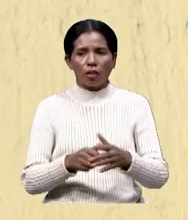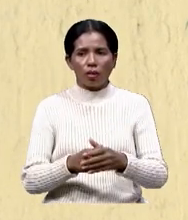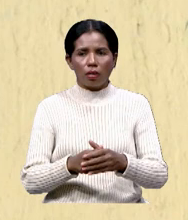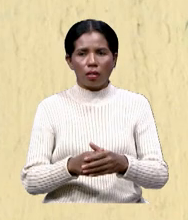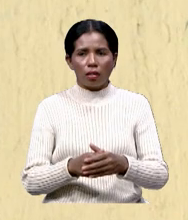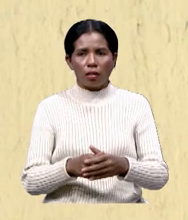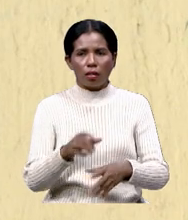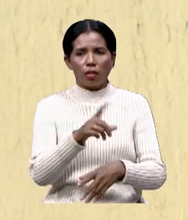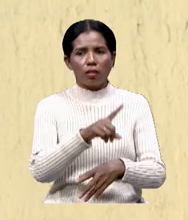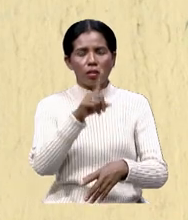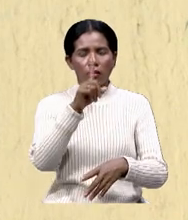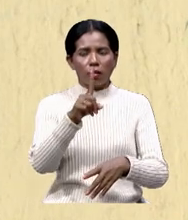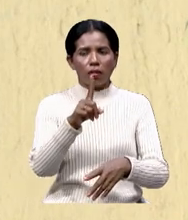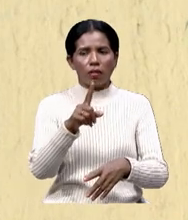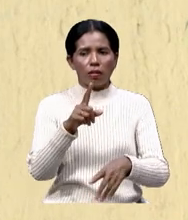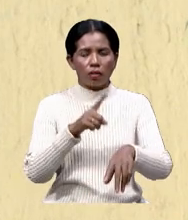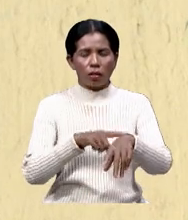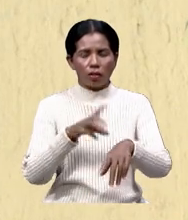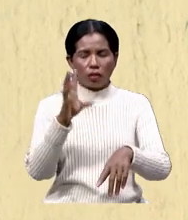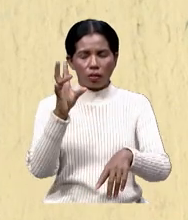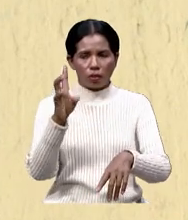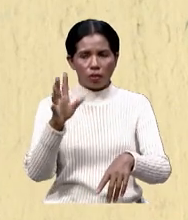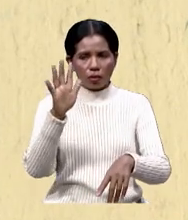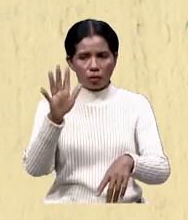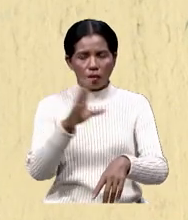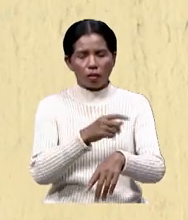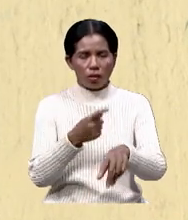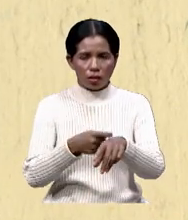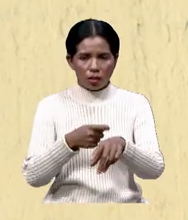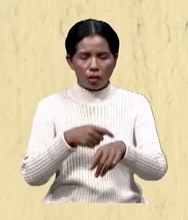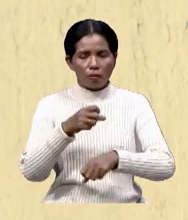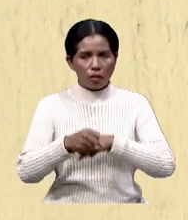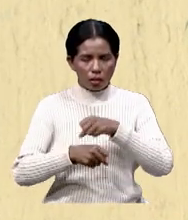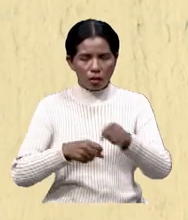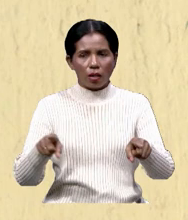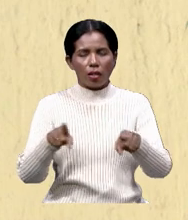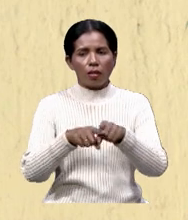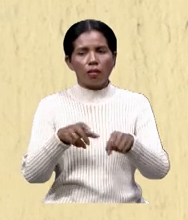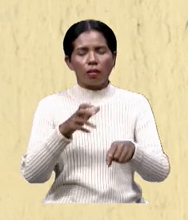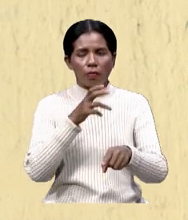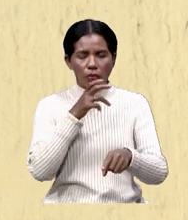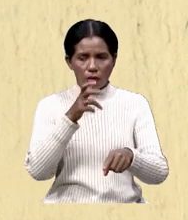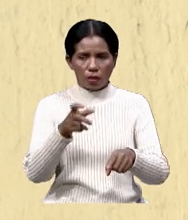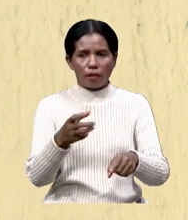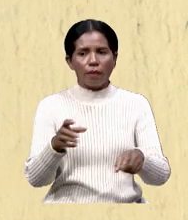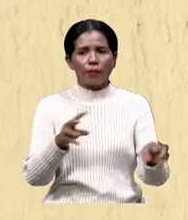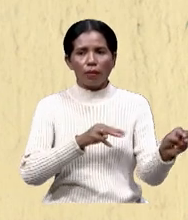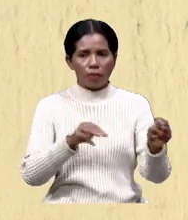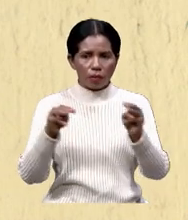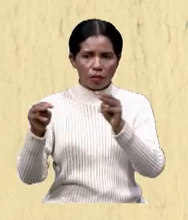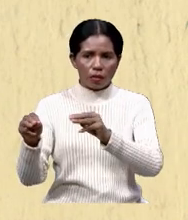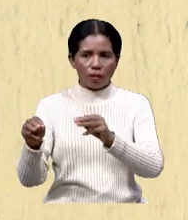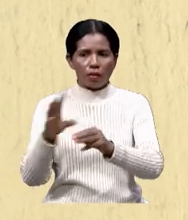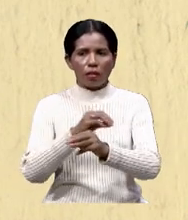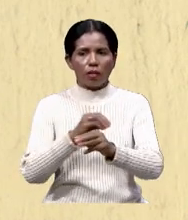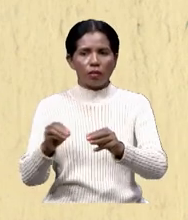Tujo Lima, tempo Tujo Lima, o Tujo Lima é tempo teres para a nação portuguesa, mós. E então e a mudança, e a